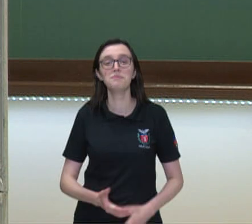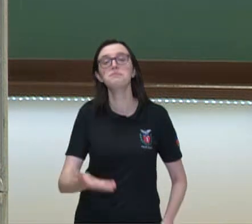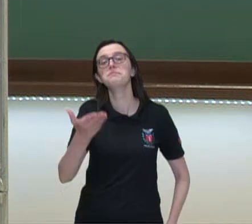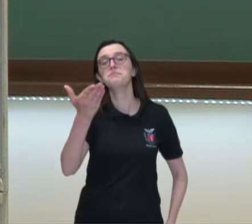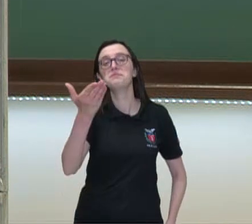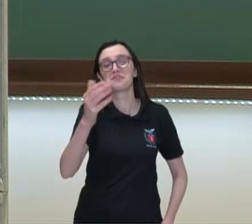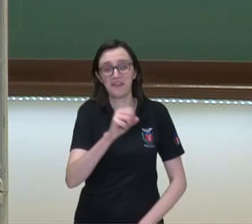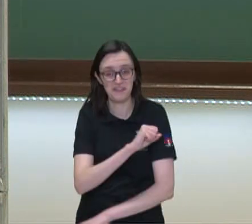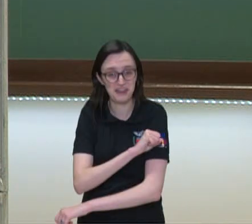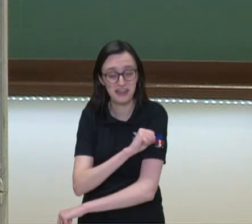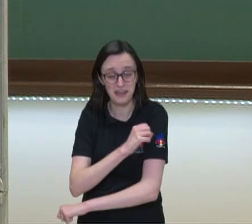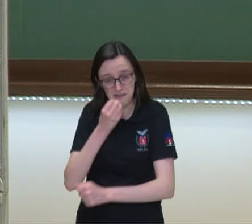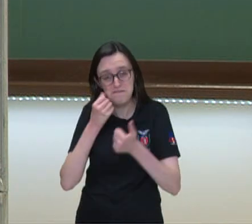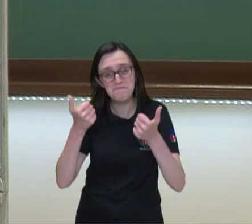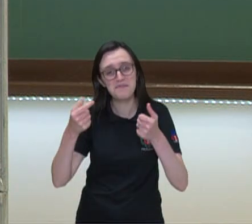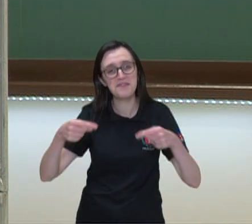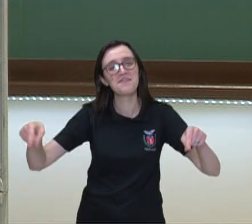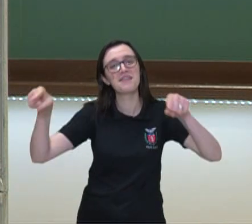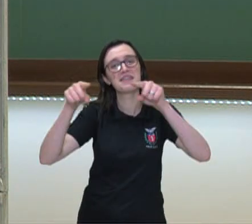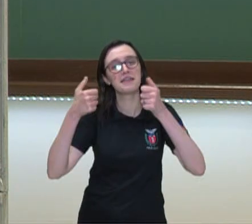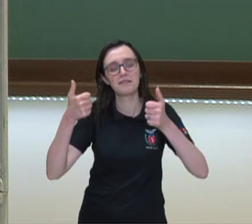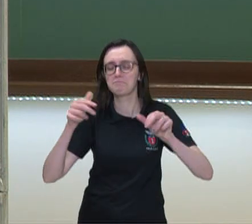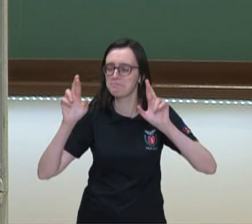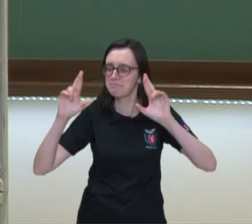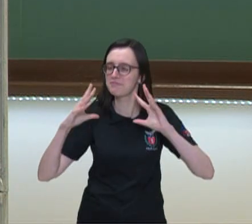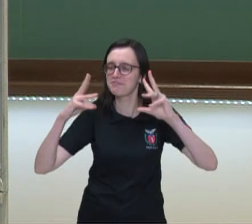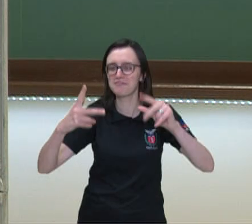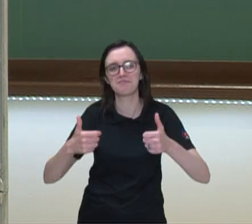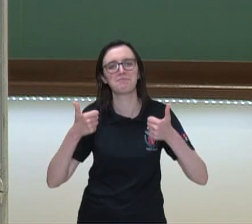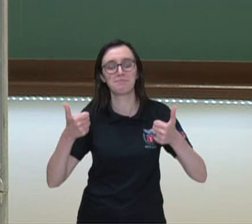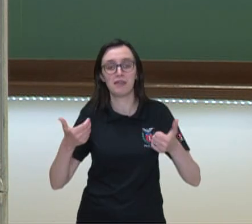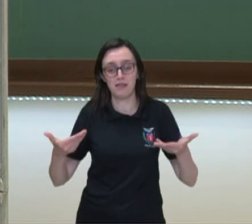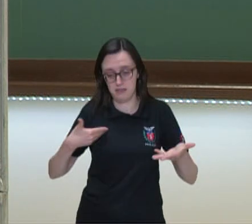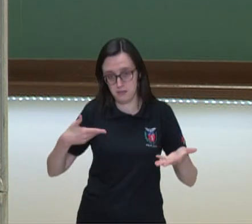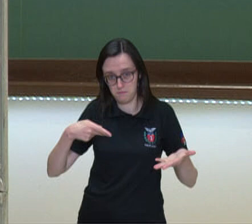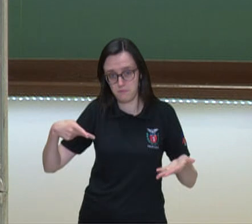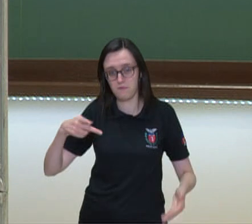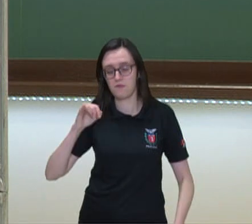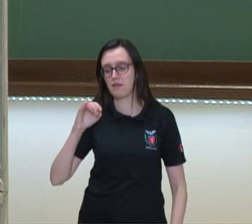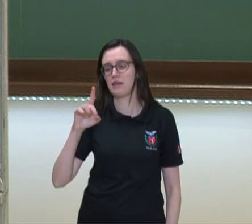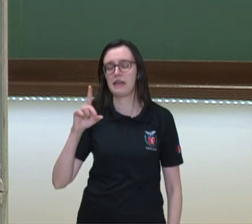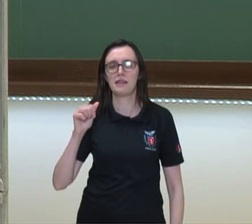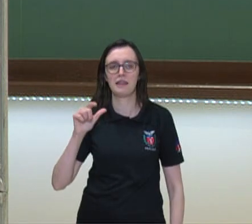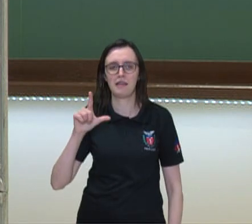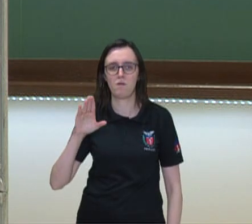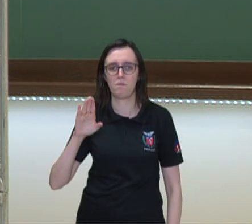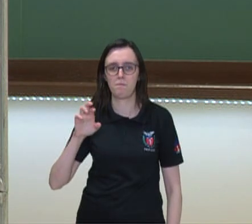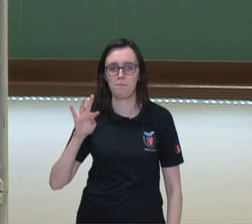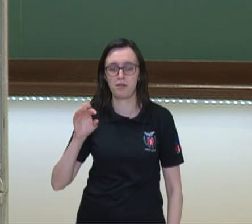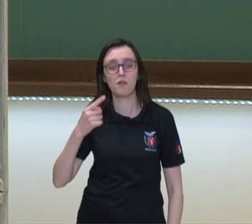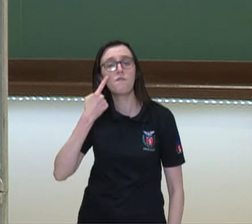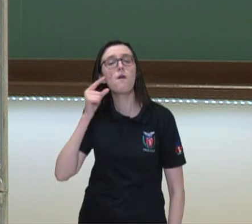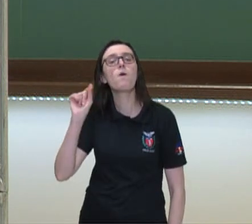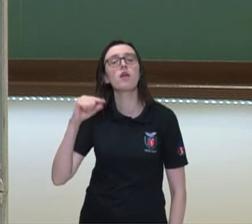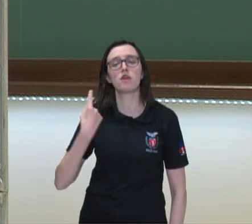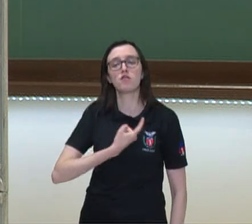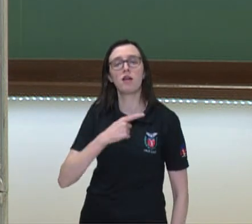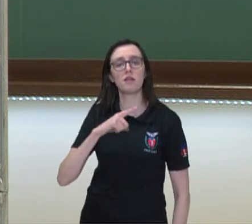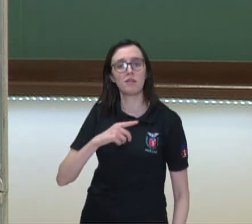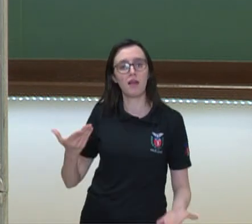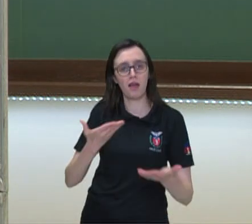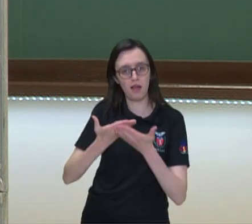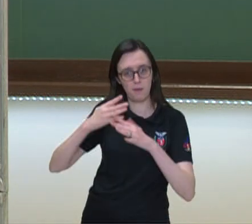E aí, pessoal do oitavo ano, tudo bem com vocês? Espero que estejam todos bem. Aqui é o professor Hidalberto. Vamos ver o que nós temos na nossa aula de matemática